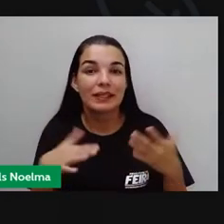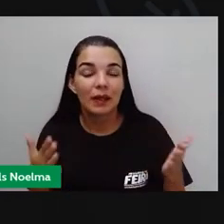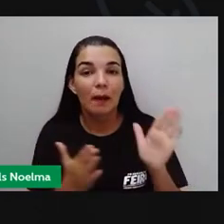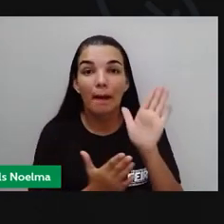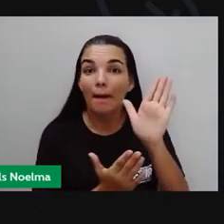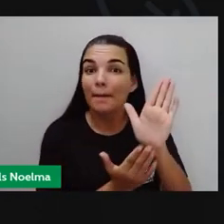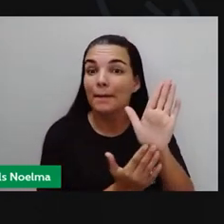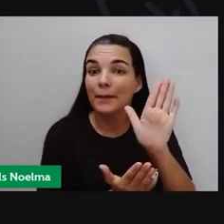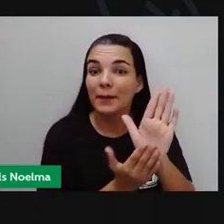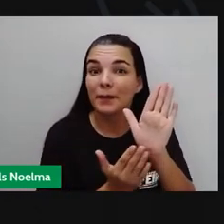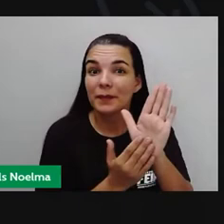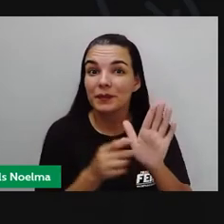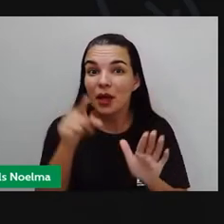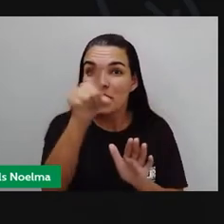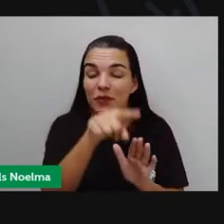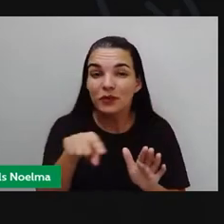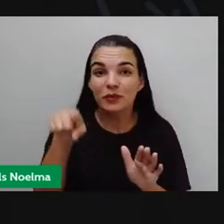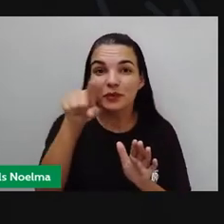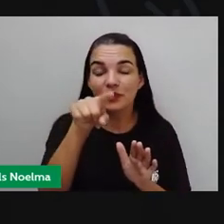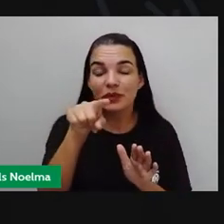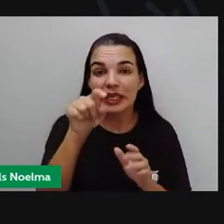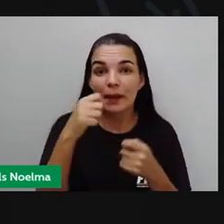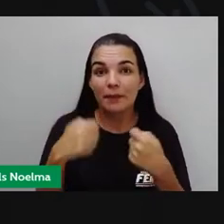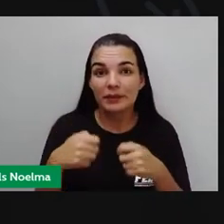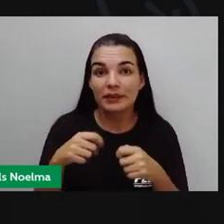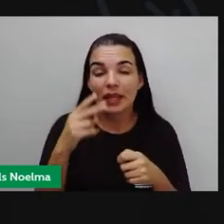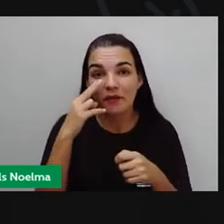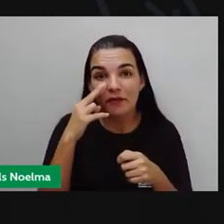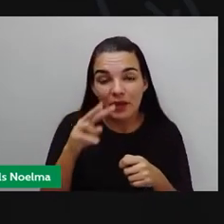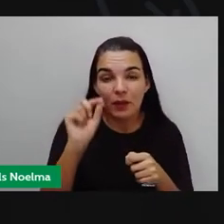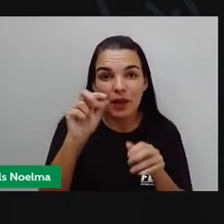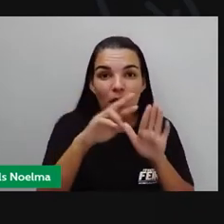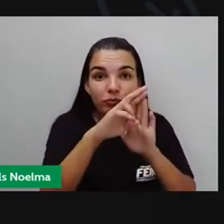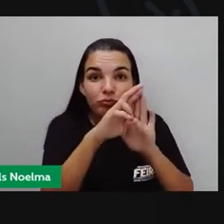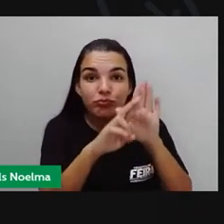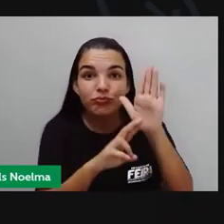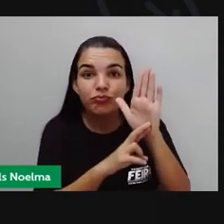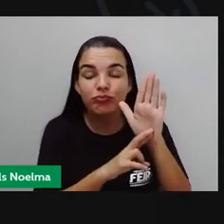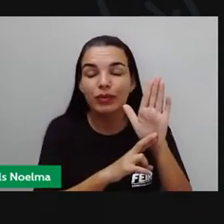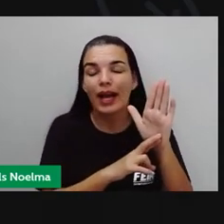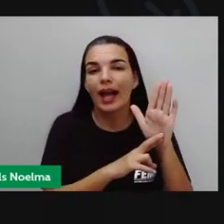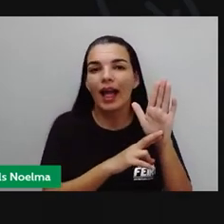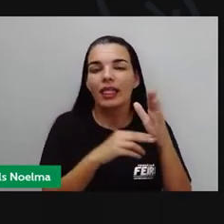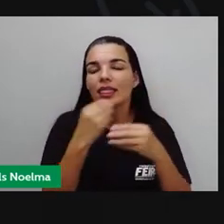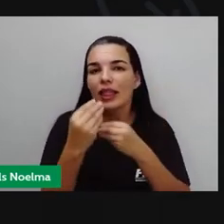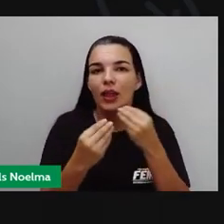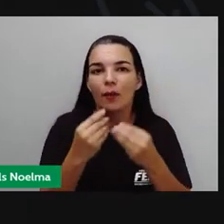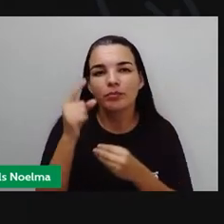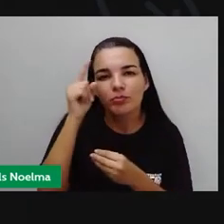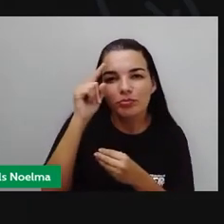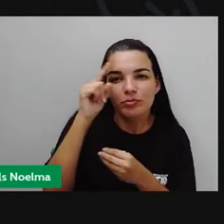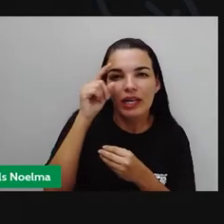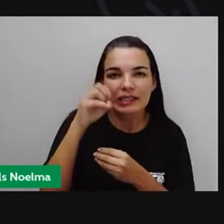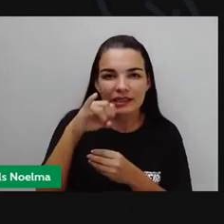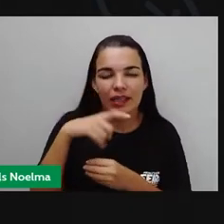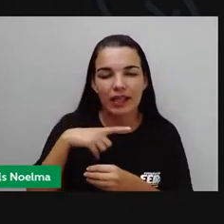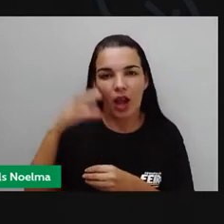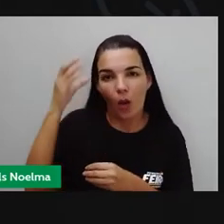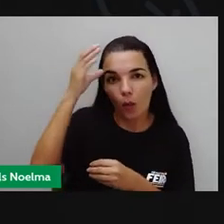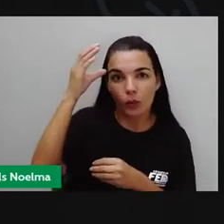vocês é que vocês montem um roteiro aí de uma quadrilha. Se vocês tiverem a cultura de festejar o São